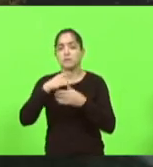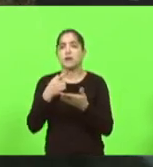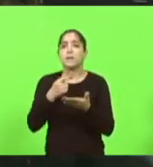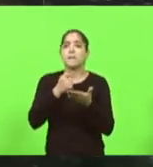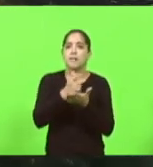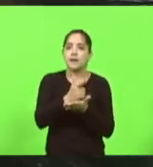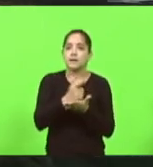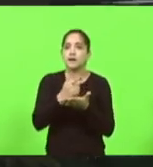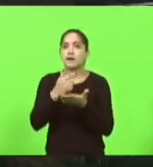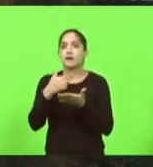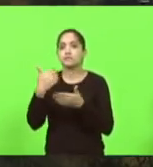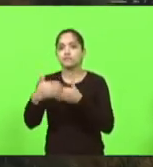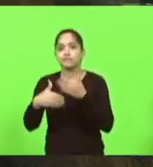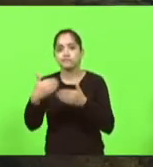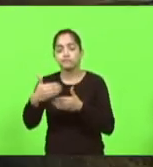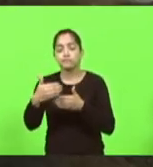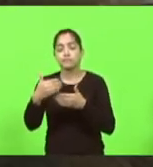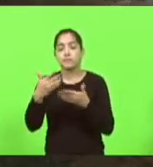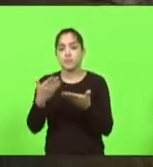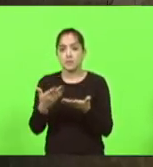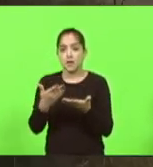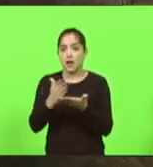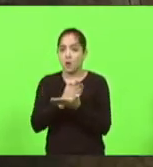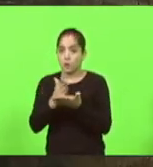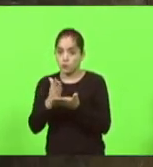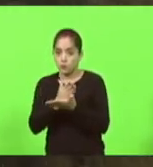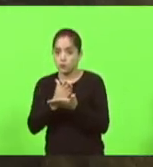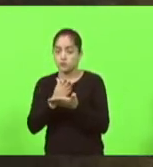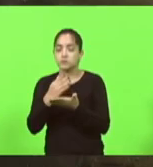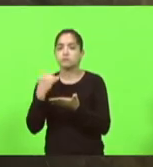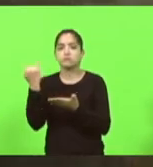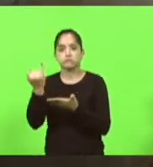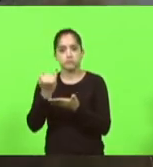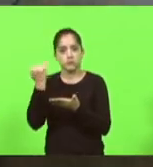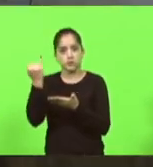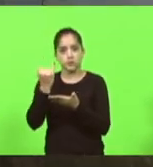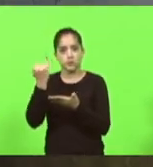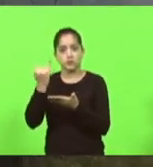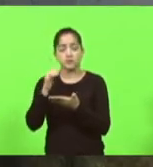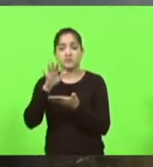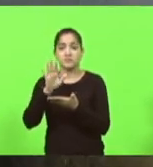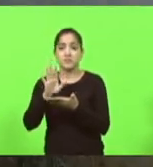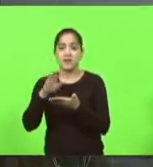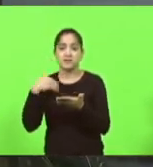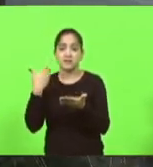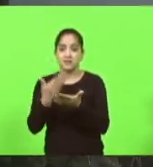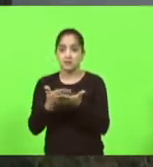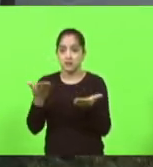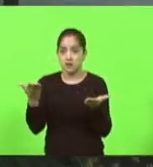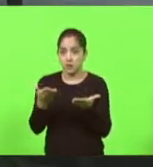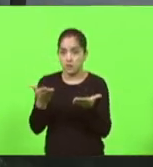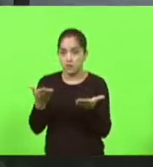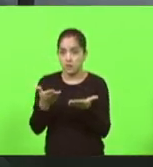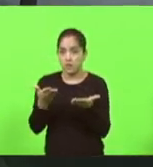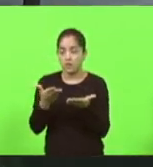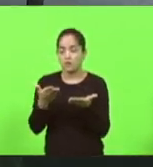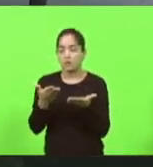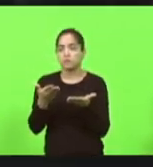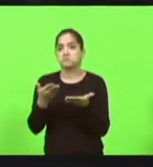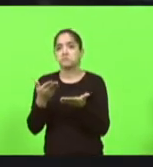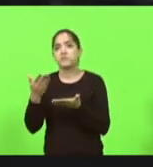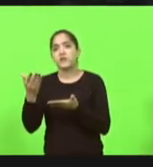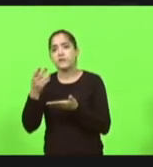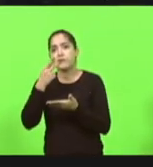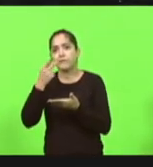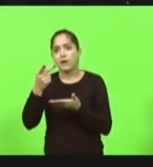pagaram a MESC, o que nos deixou muito feliz, porque foi recurso importante, interessante. Porém, Tubarão até agora está no limbo. Falam em recursos, falam em